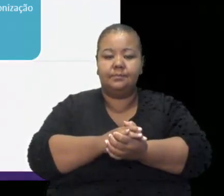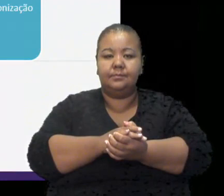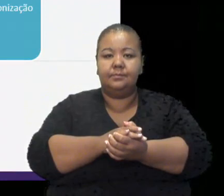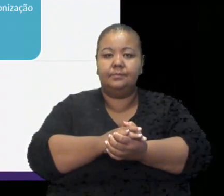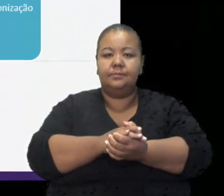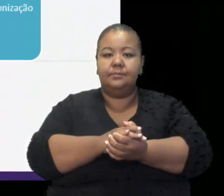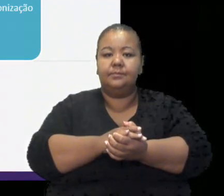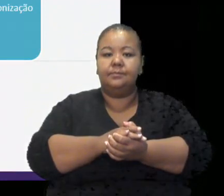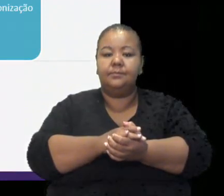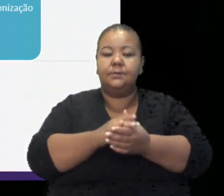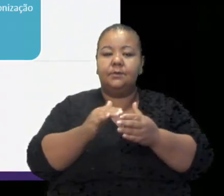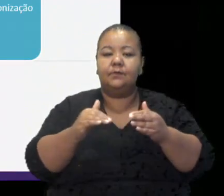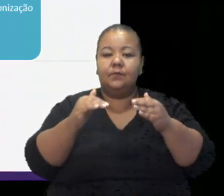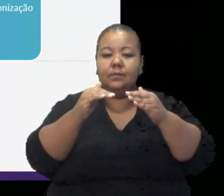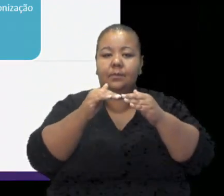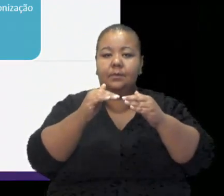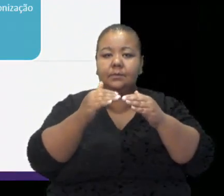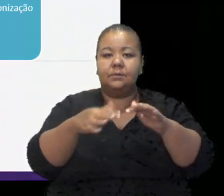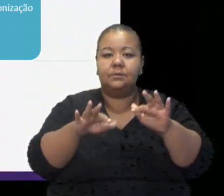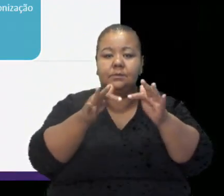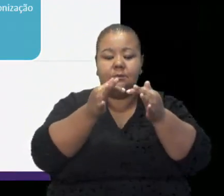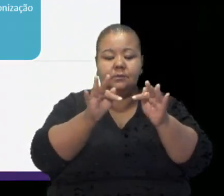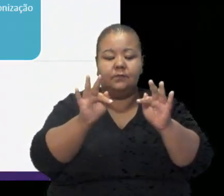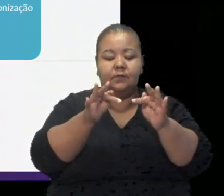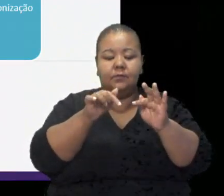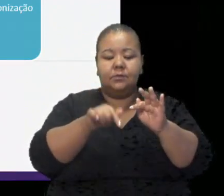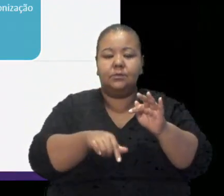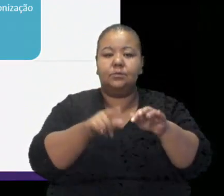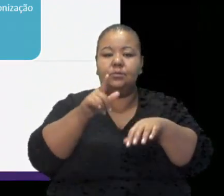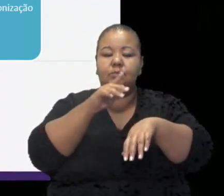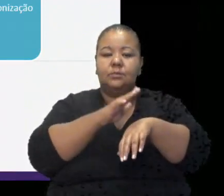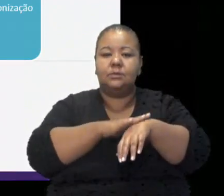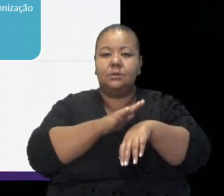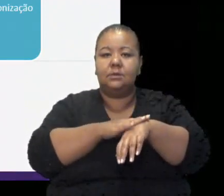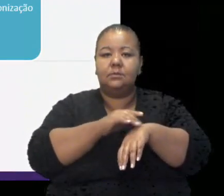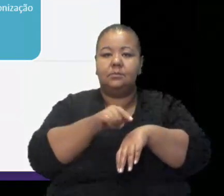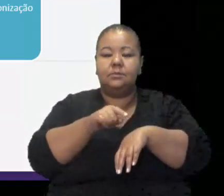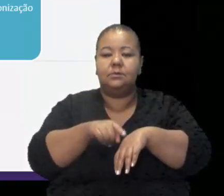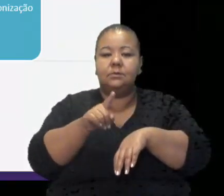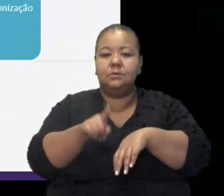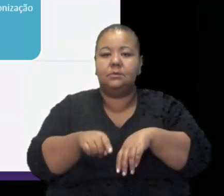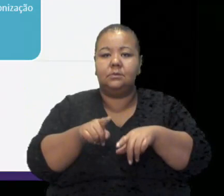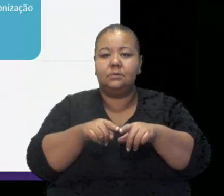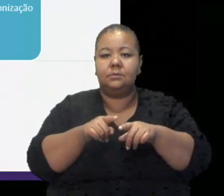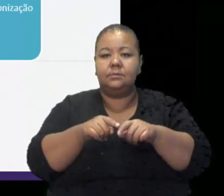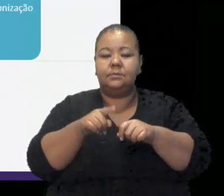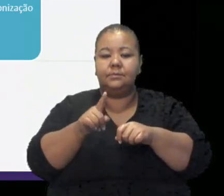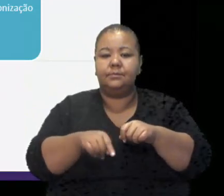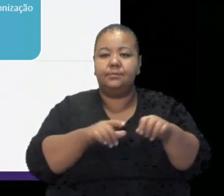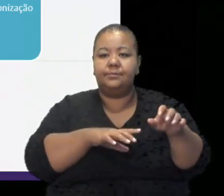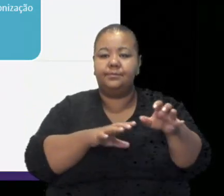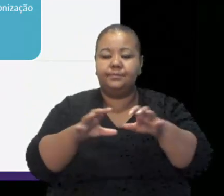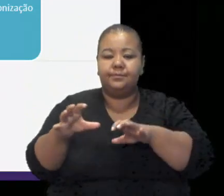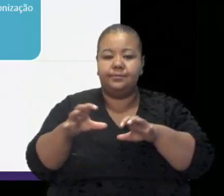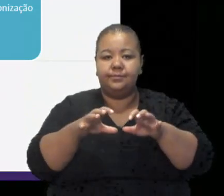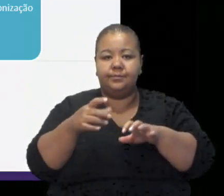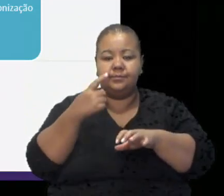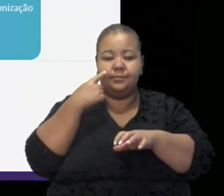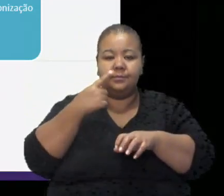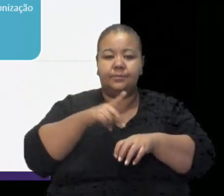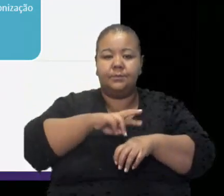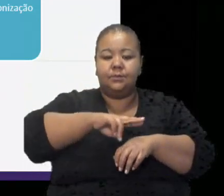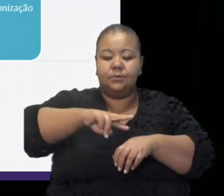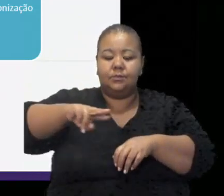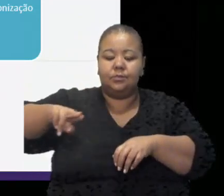E aí eu vou padronizar fluxo, vou padronizar tempo e também vou padronizar os movimentos. Então aí eu vou ter